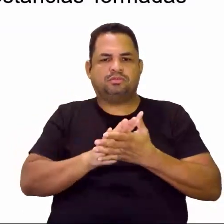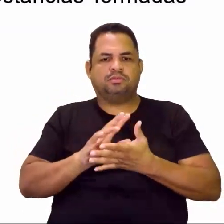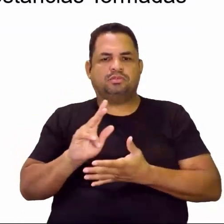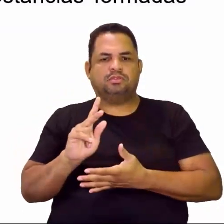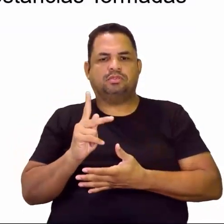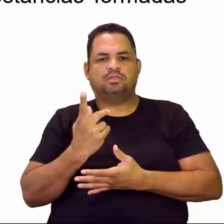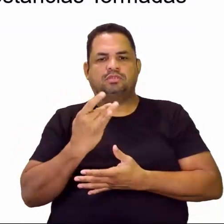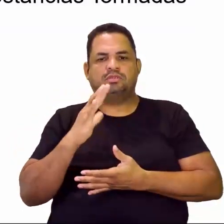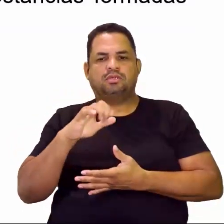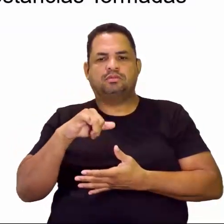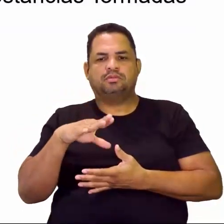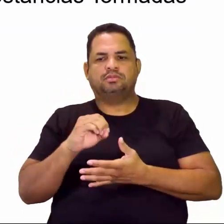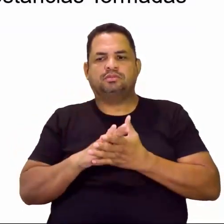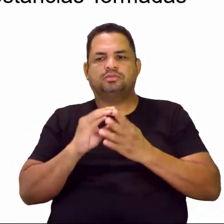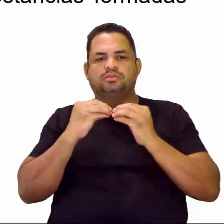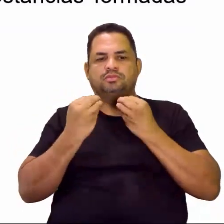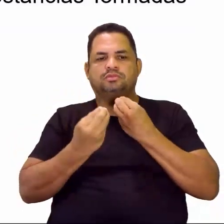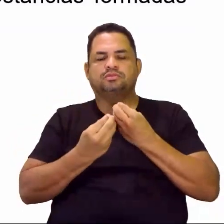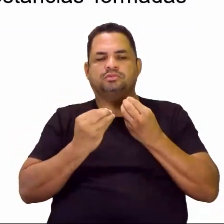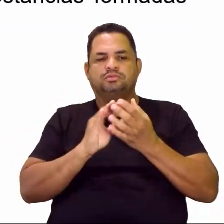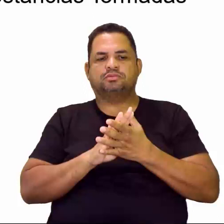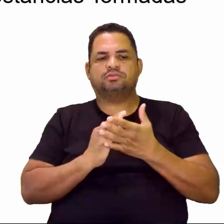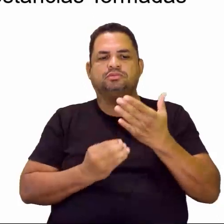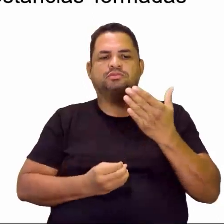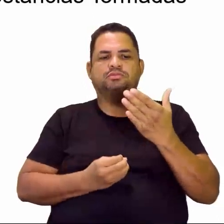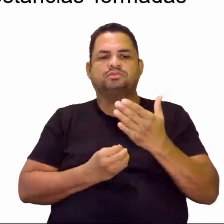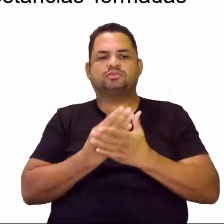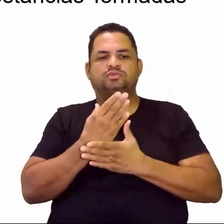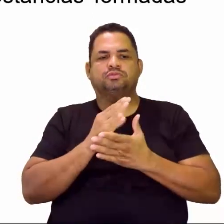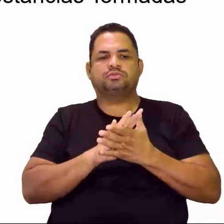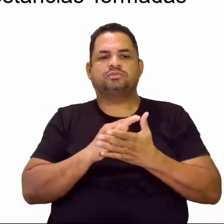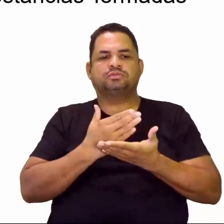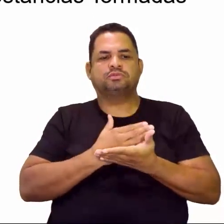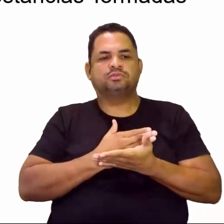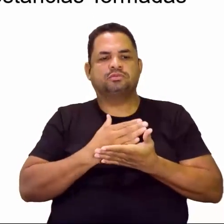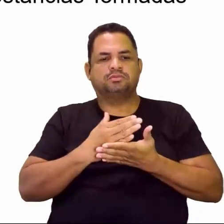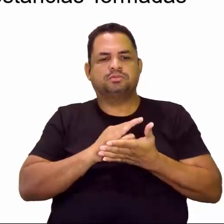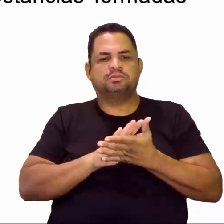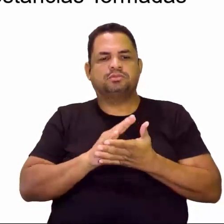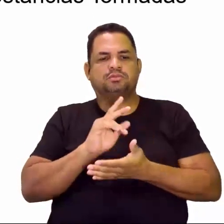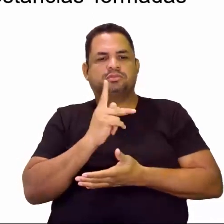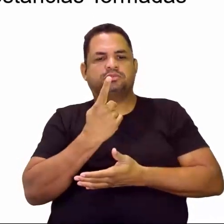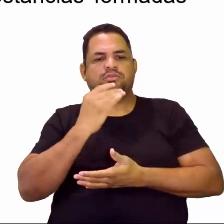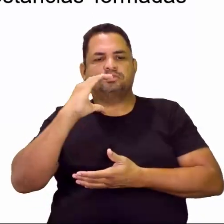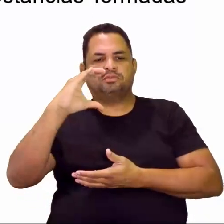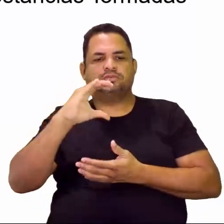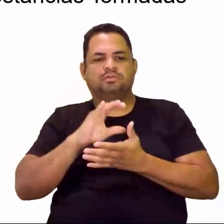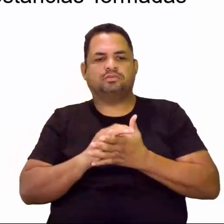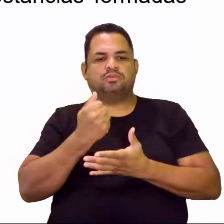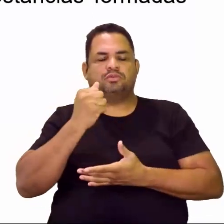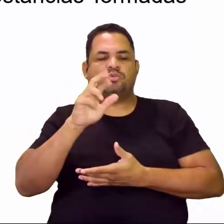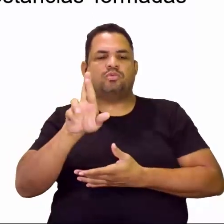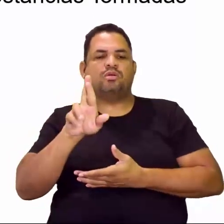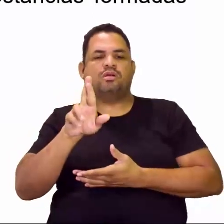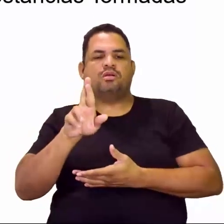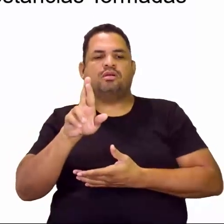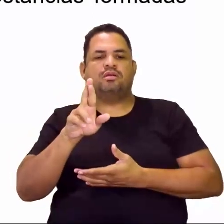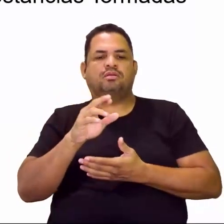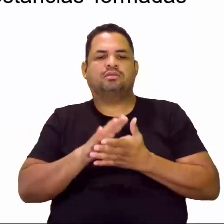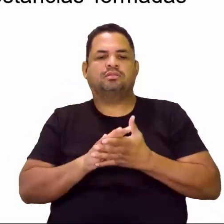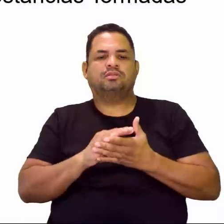são substâncias formadas por hidrogênio e carbono. O ar atmosférico, uma mistura